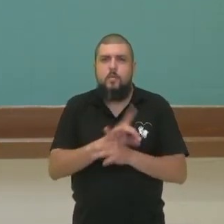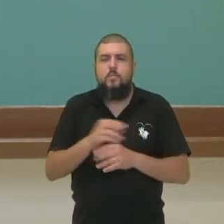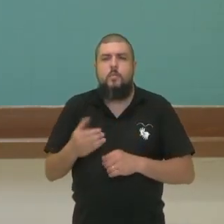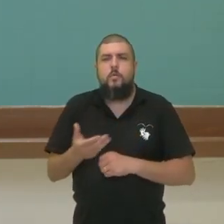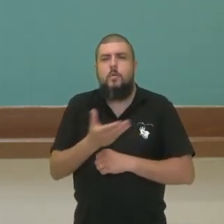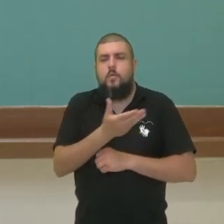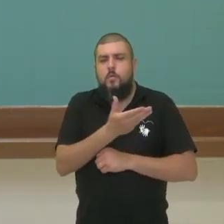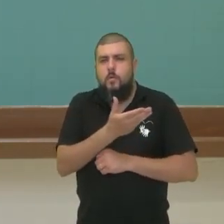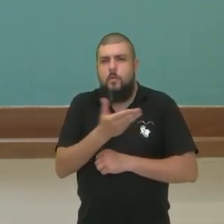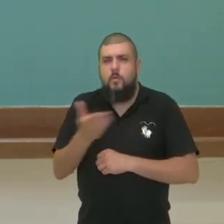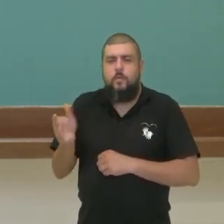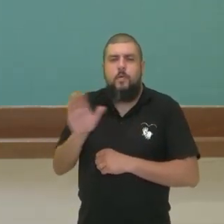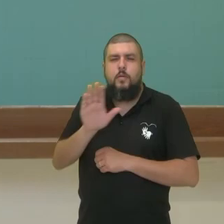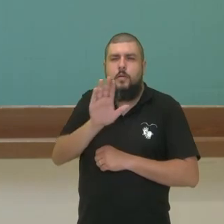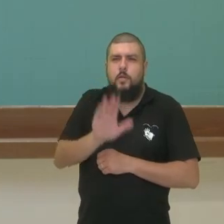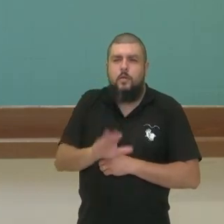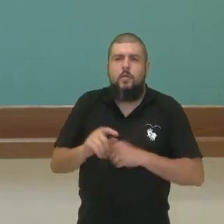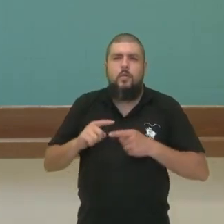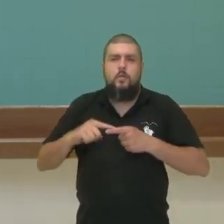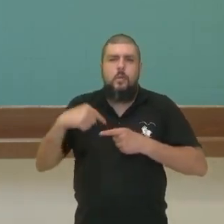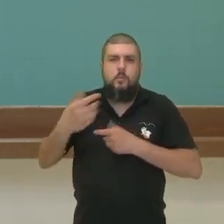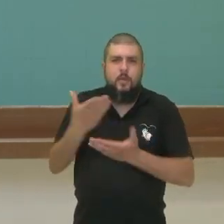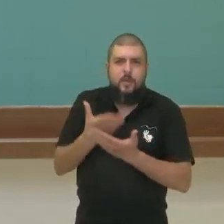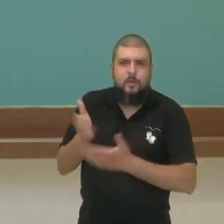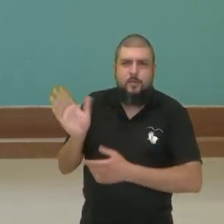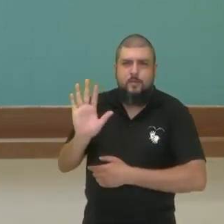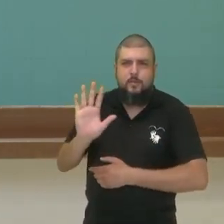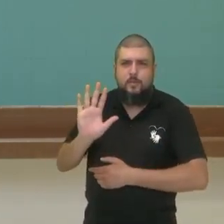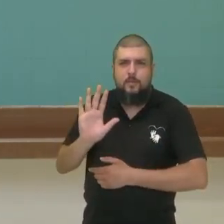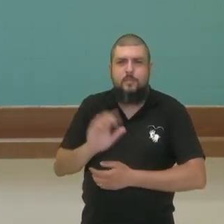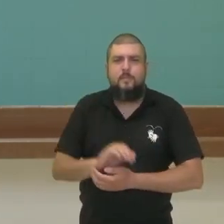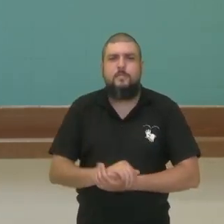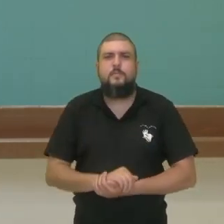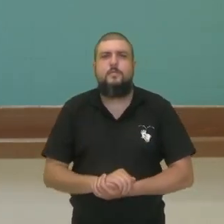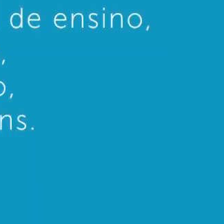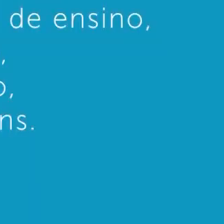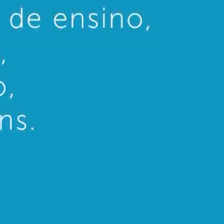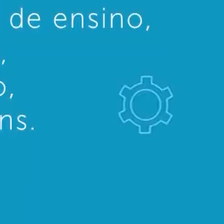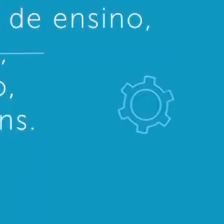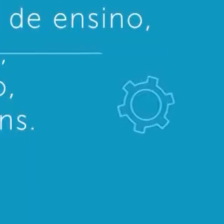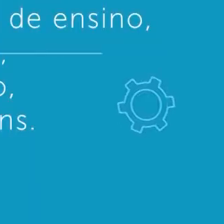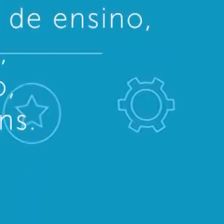vão ficando por aí e nos encontramos outra hora. Tchau, tchau, tchau.